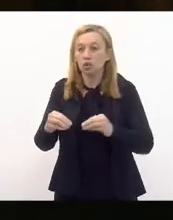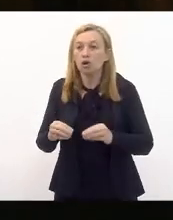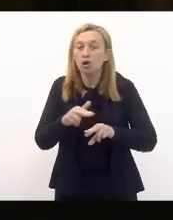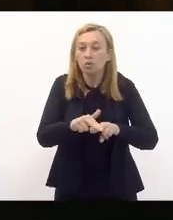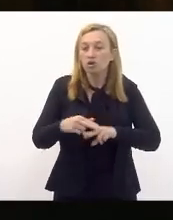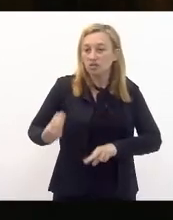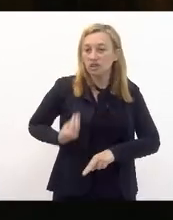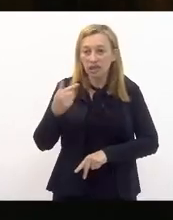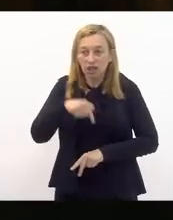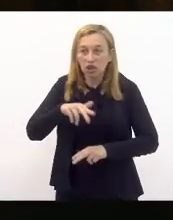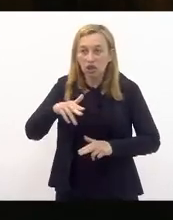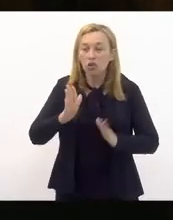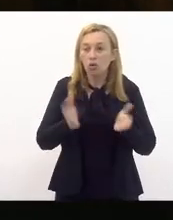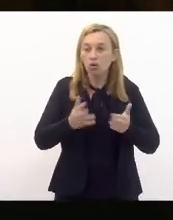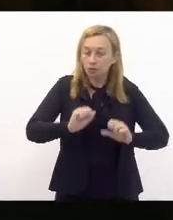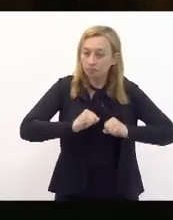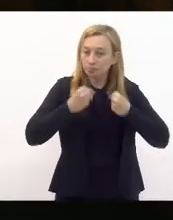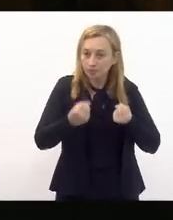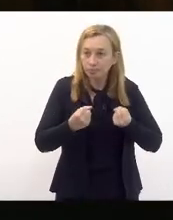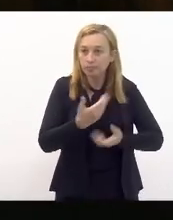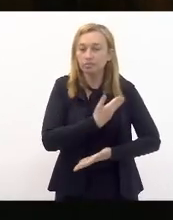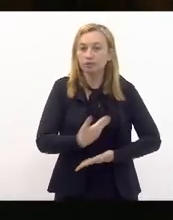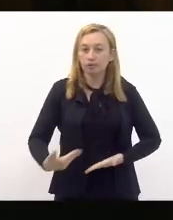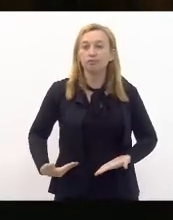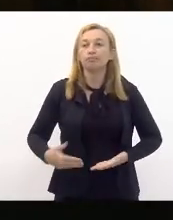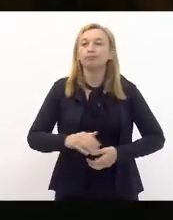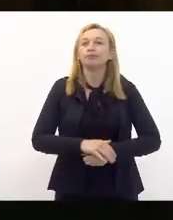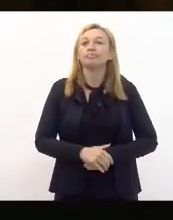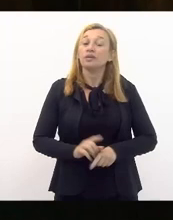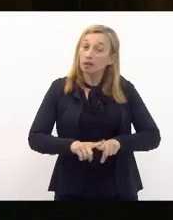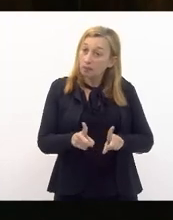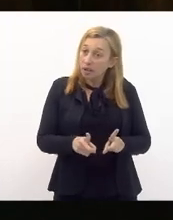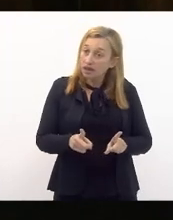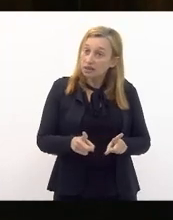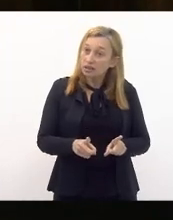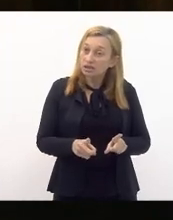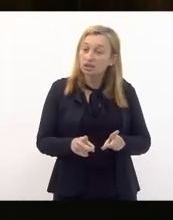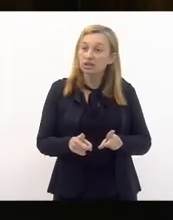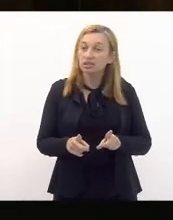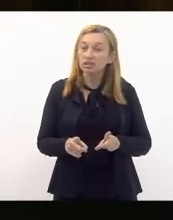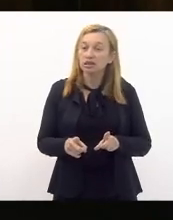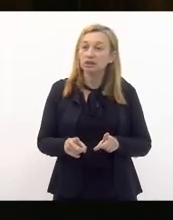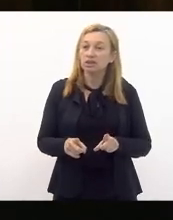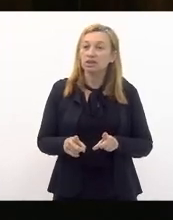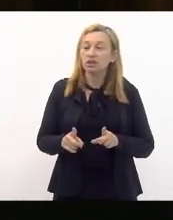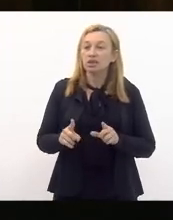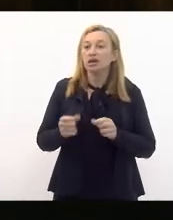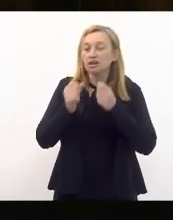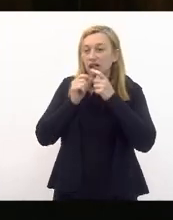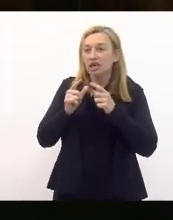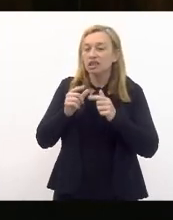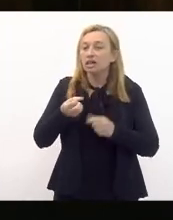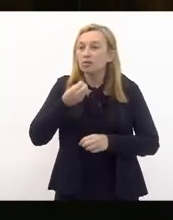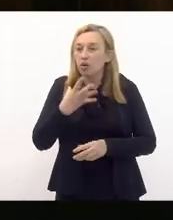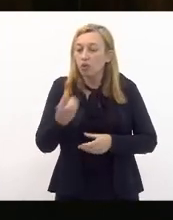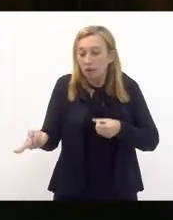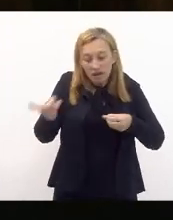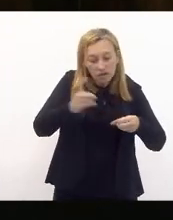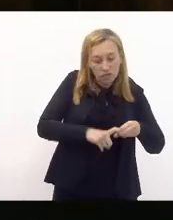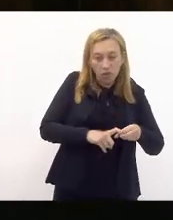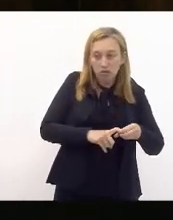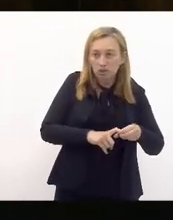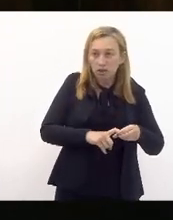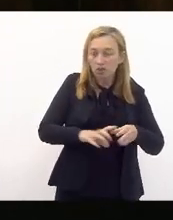EA por isso que eu tô aqui hoje para defender esse governo mas fazer essa crítica construtiva para que as coisas voltem